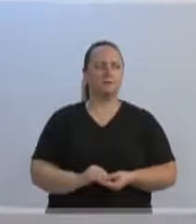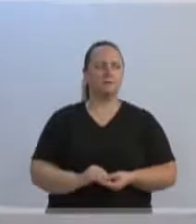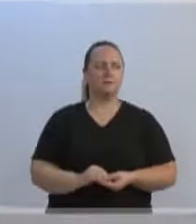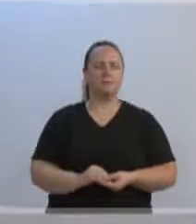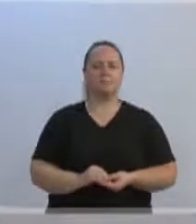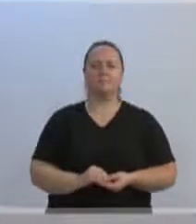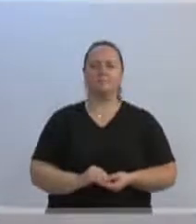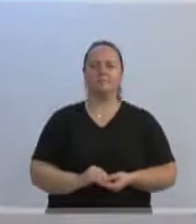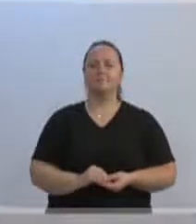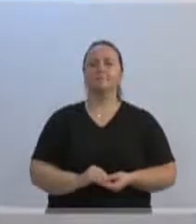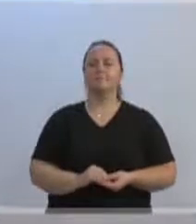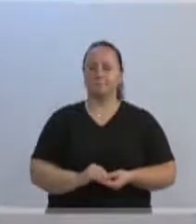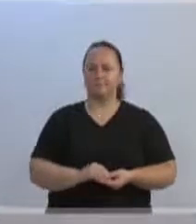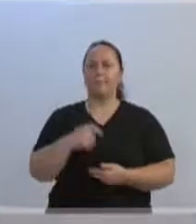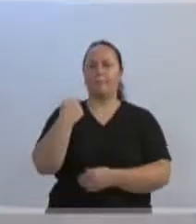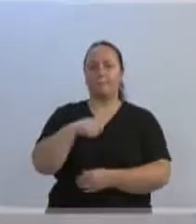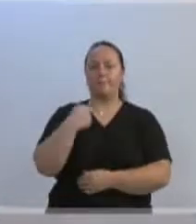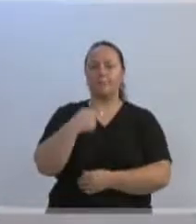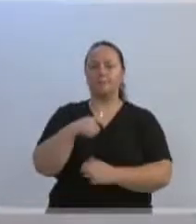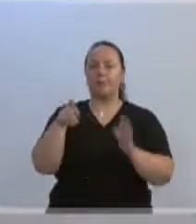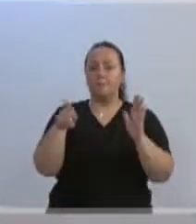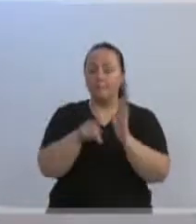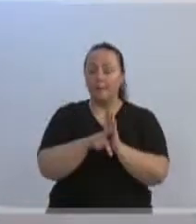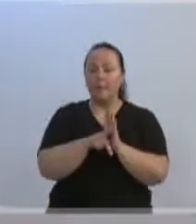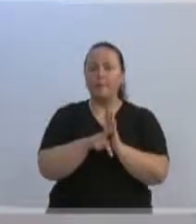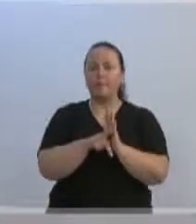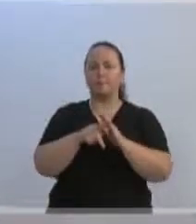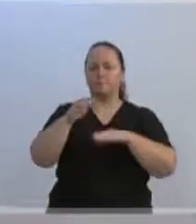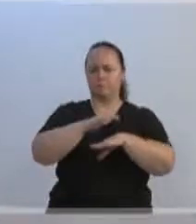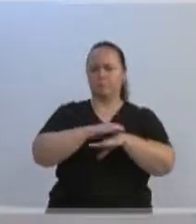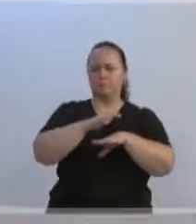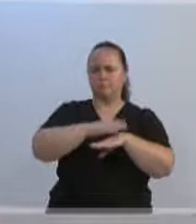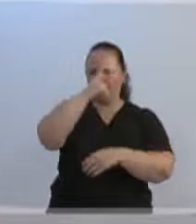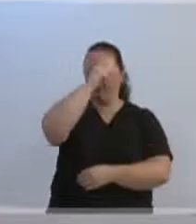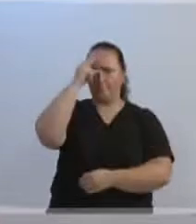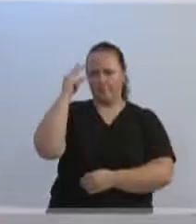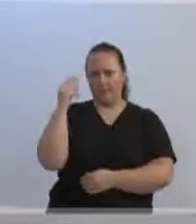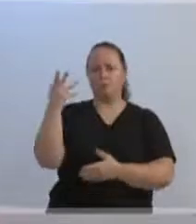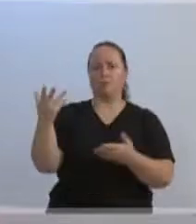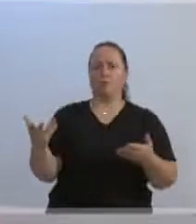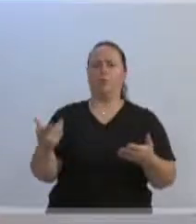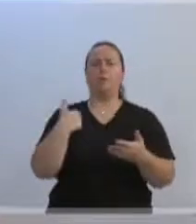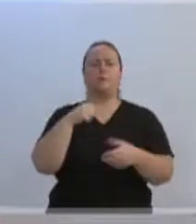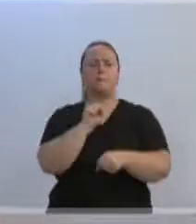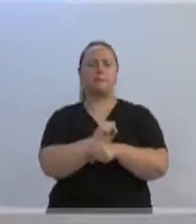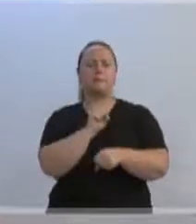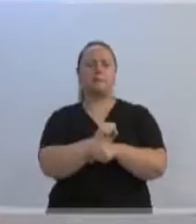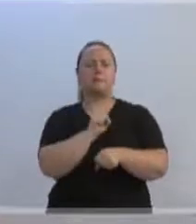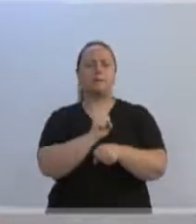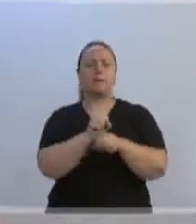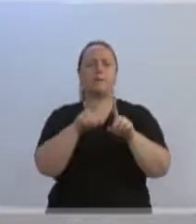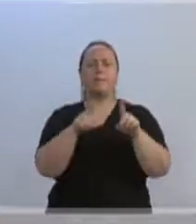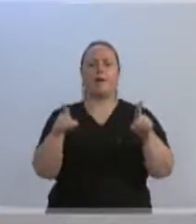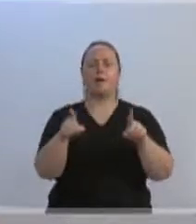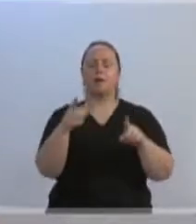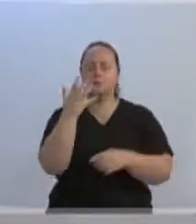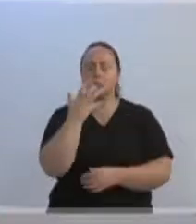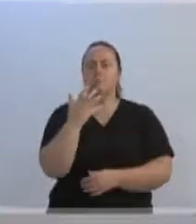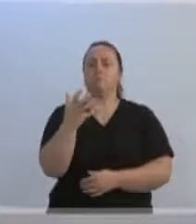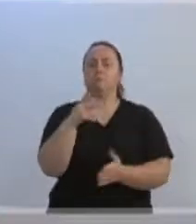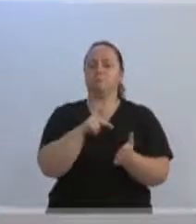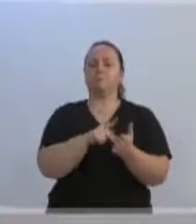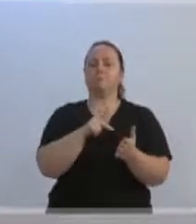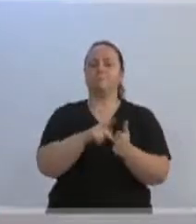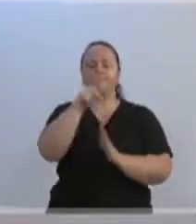de fazer isso via executiva através de um ante projecto mas vamos esperar esse parecer aqui mas sobretudo chama atenção é pra